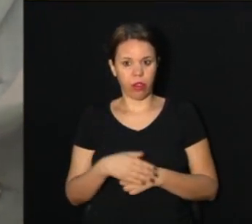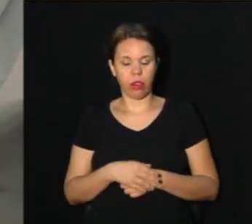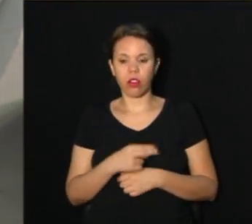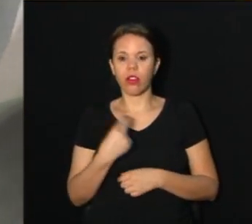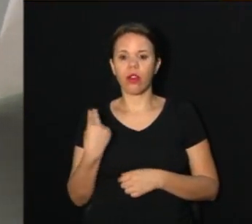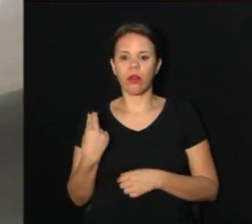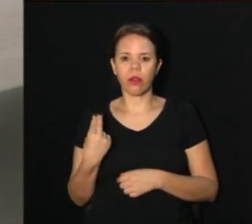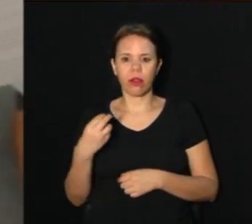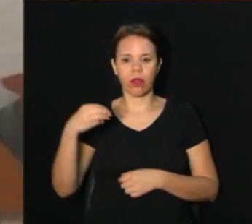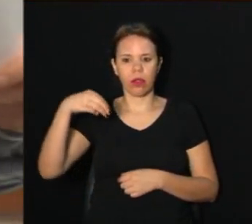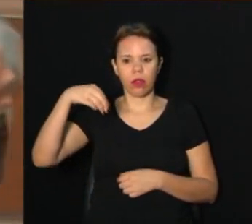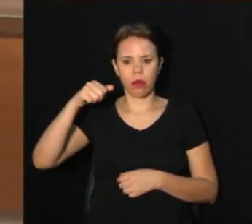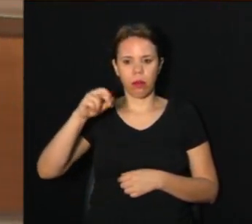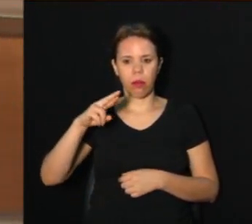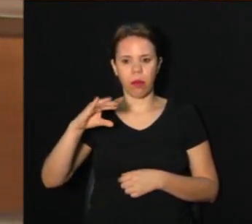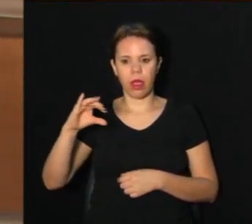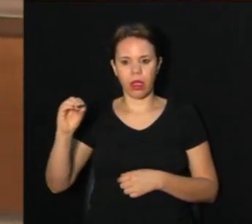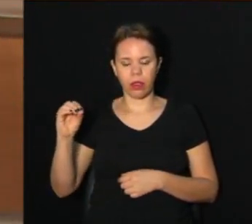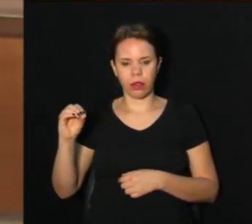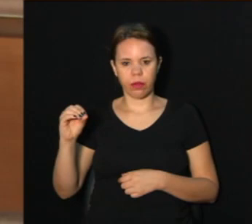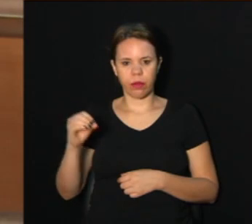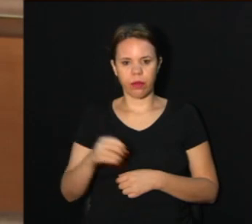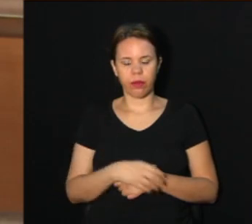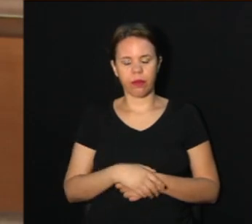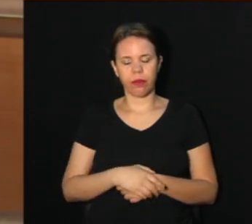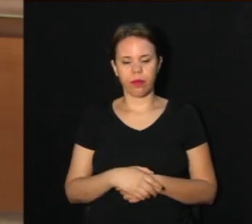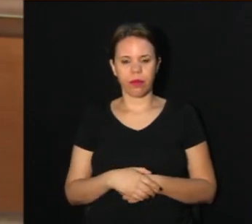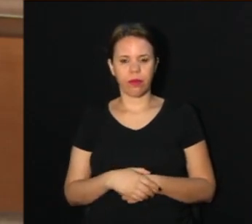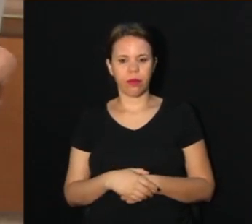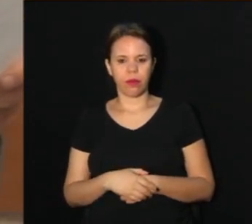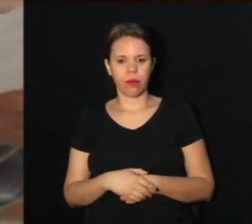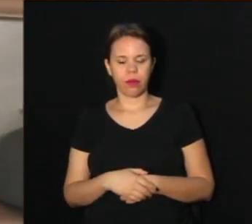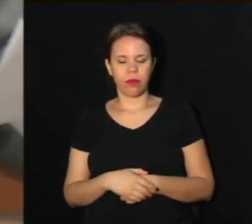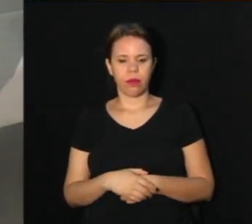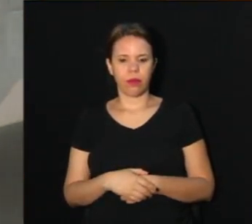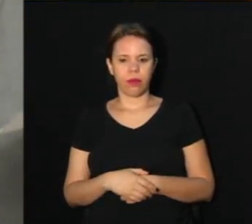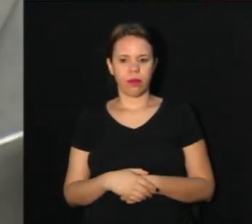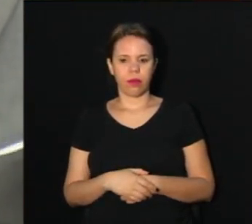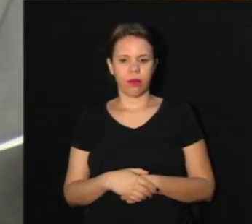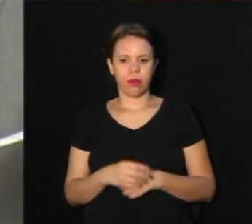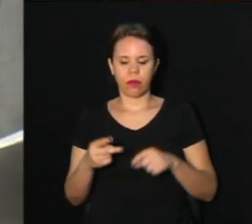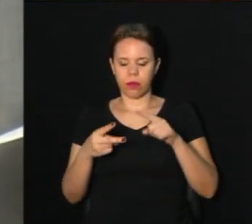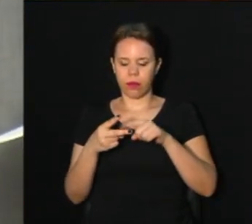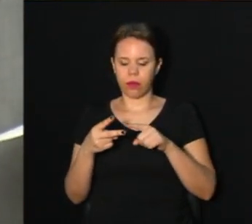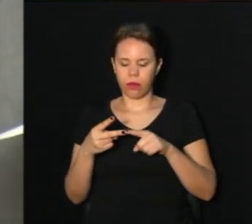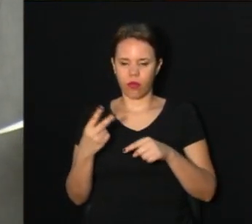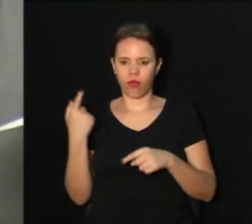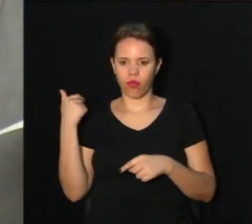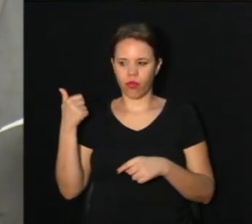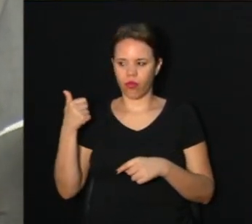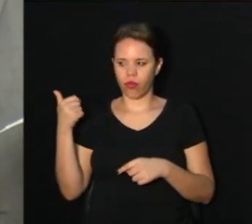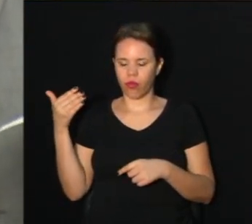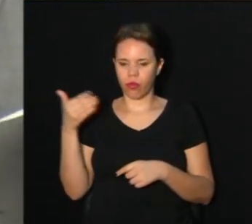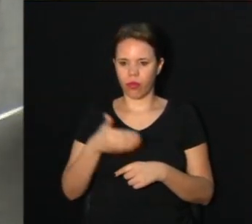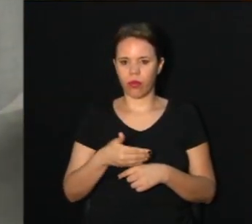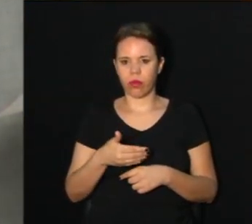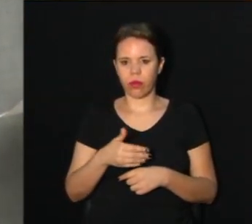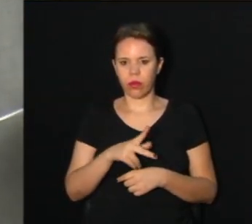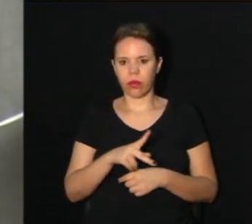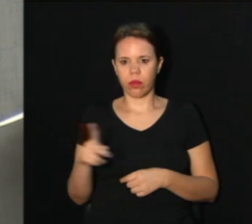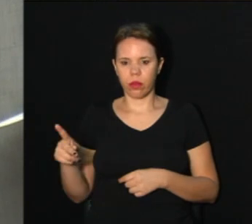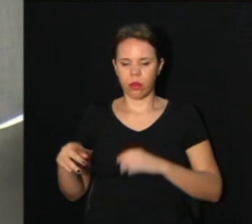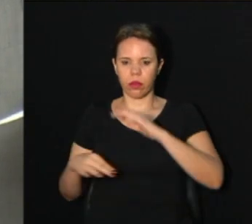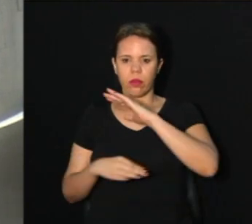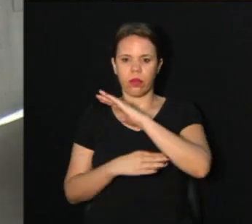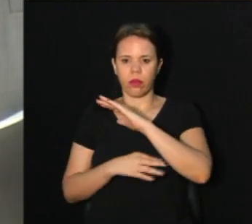senhor? Márcio Mendes Herdade. As 2 primeiras vezes, o então presidente da